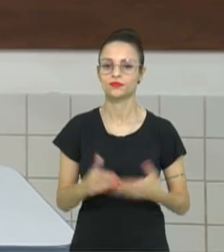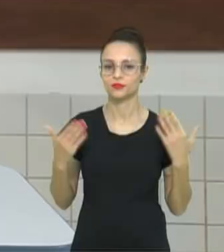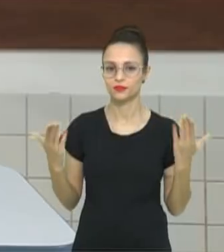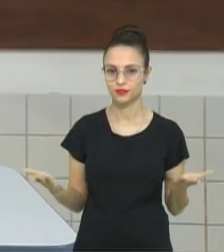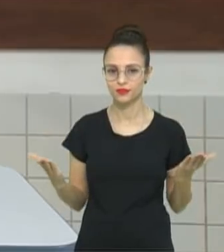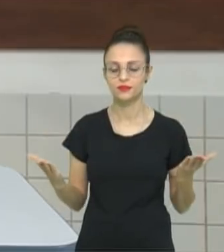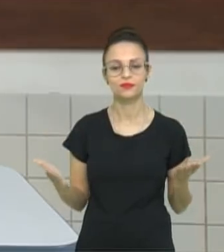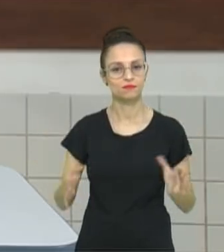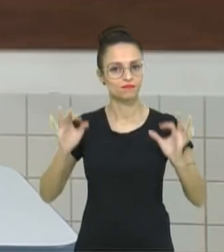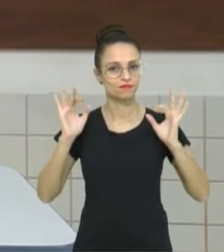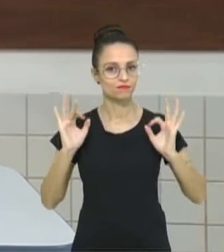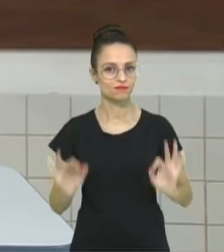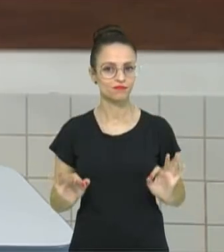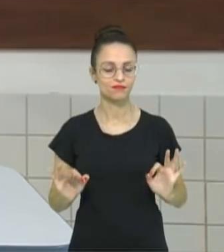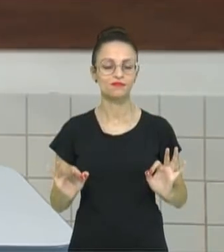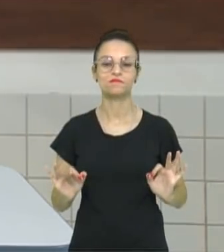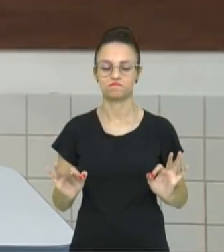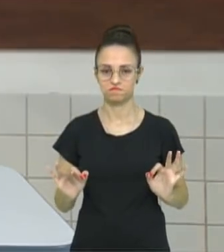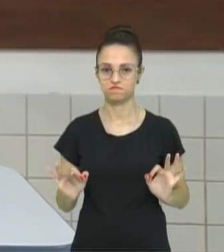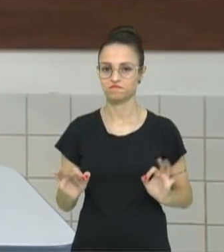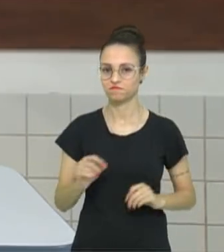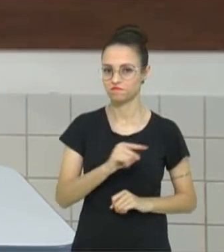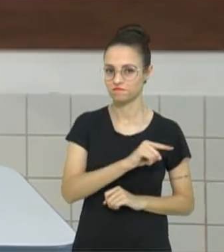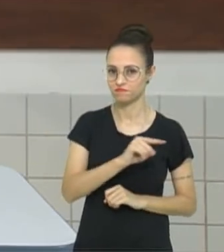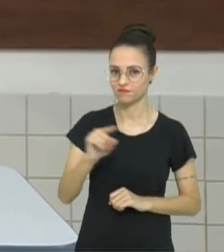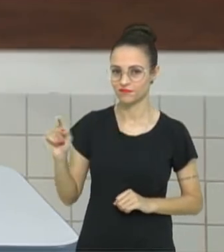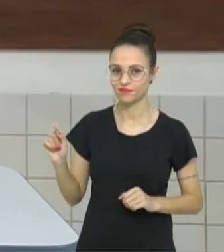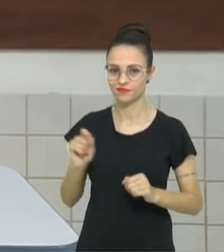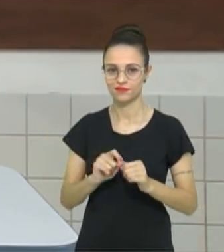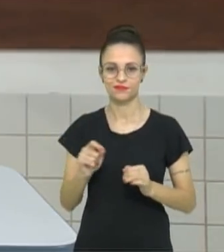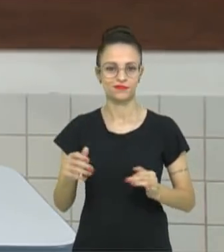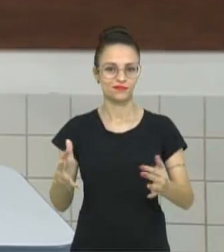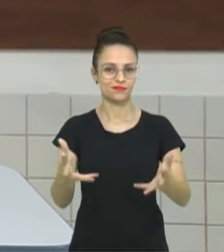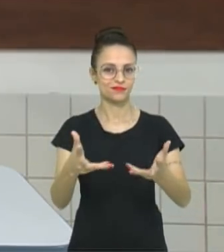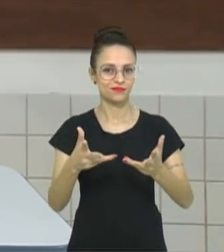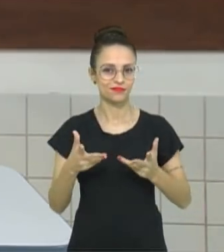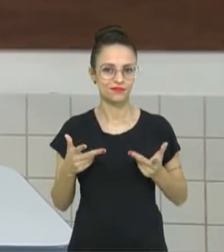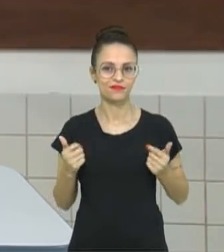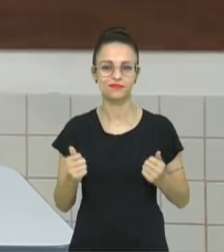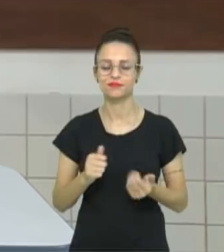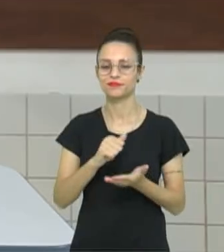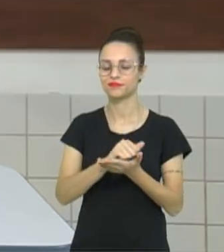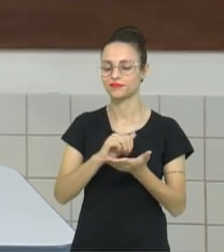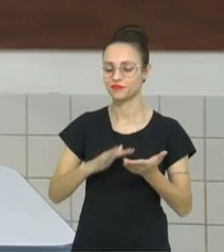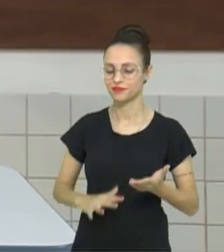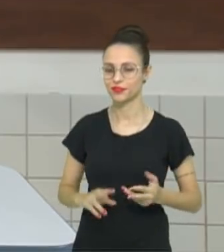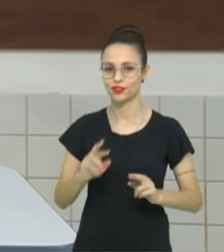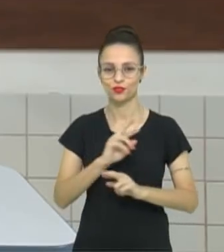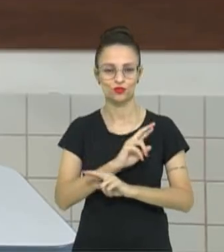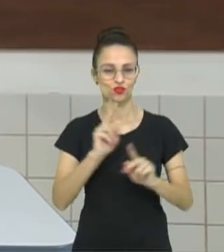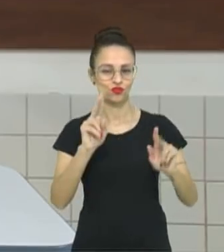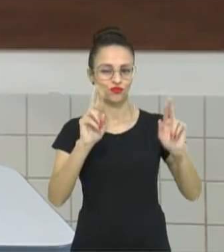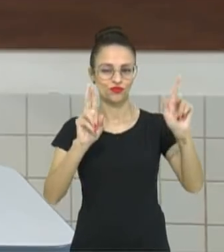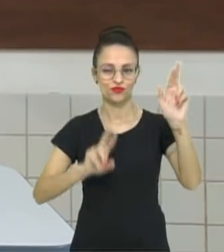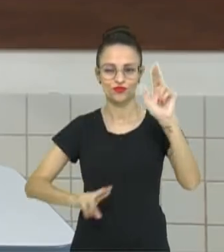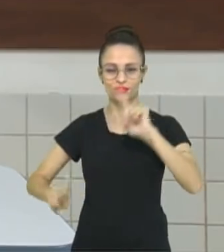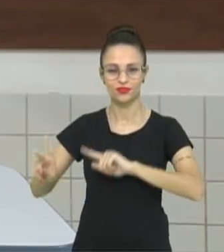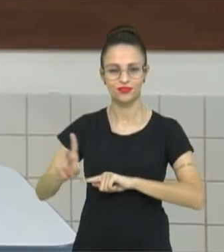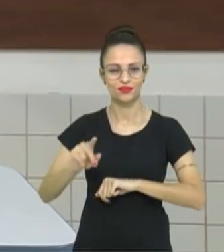E aí, gente, tenho certeza que está saindo aí trabalhos maravilhosos, diferentes, usando essa